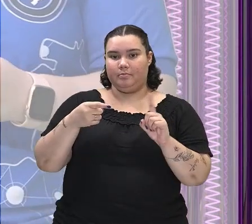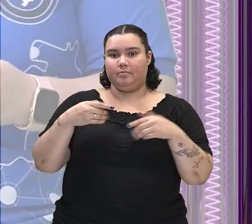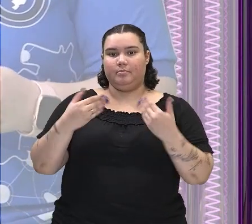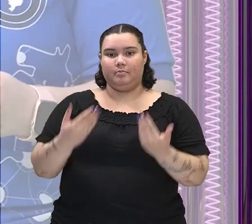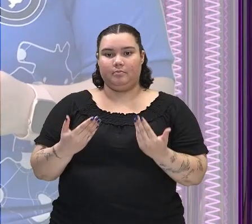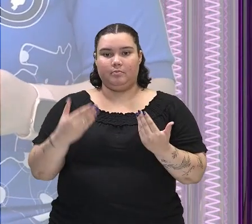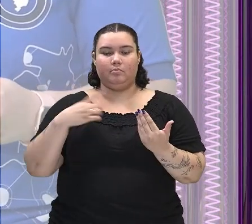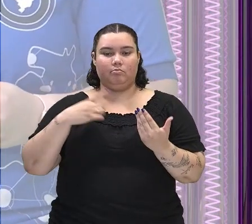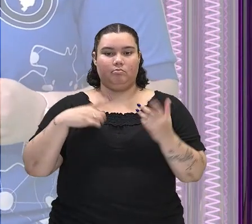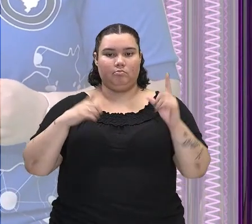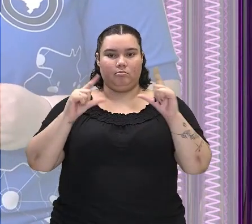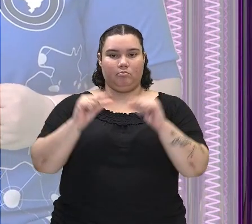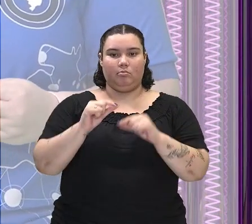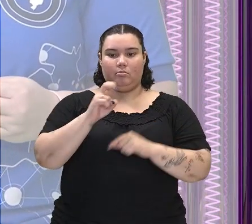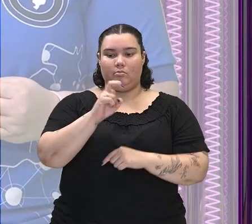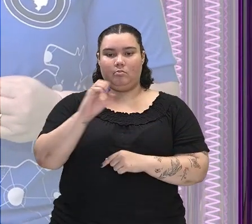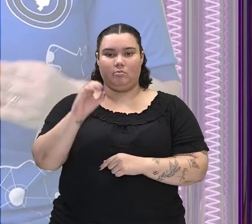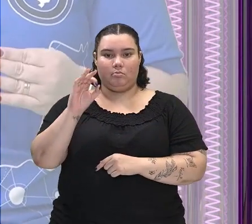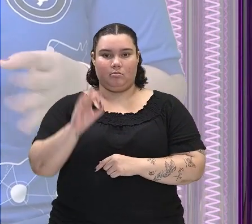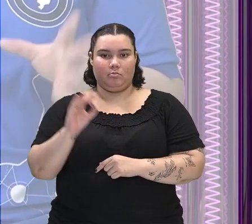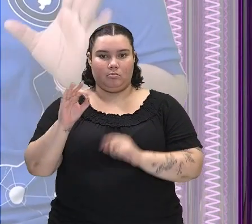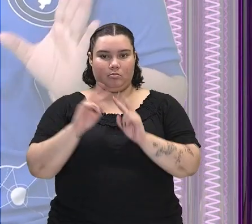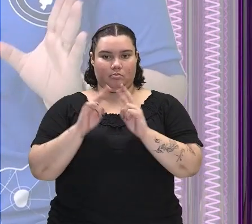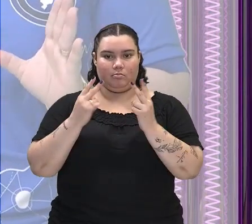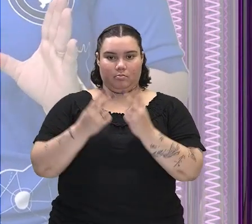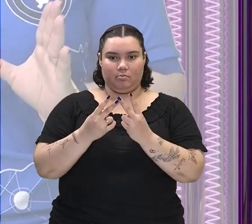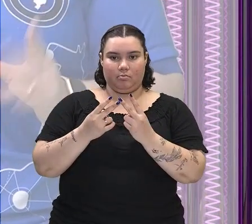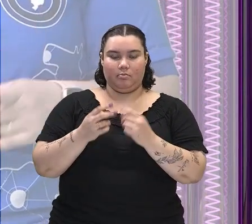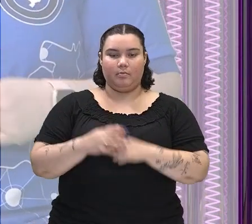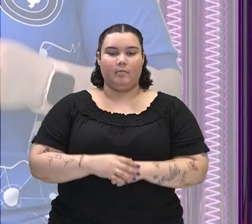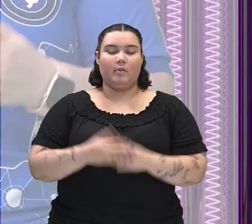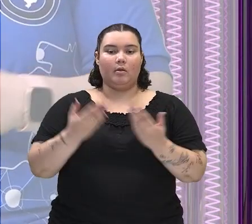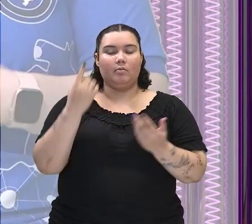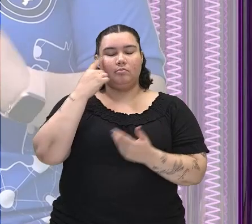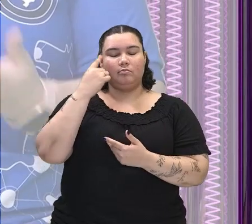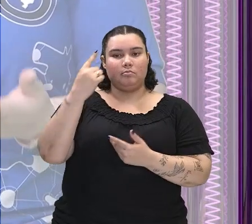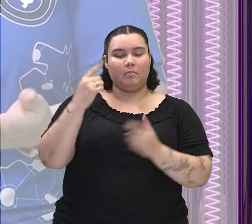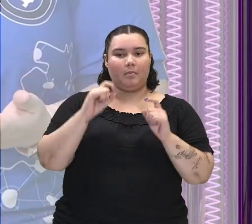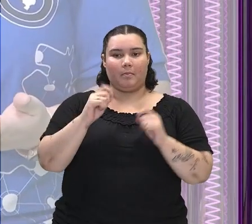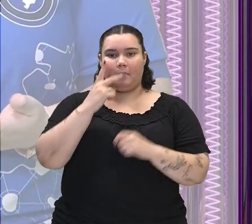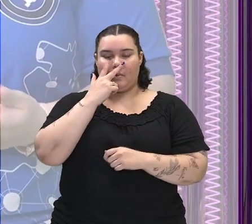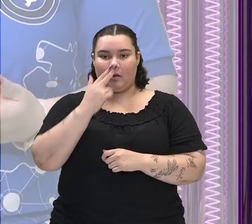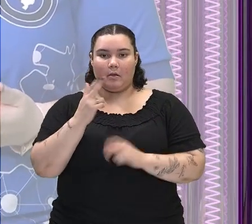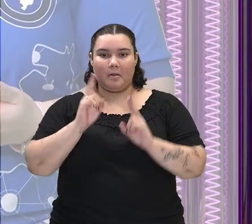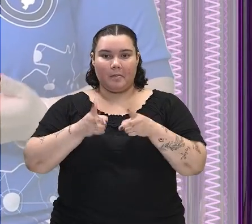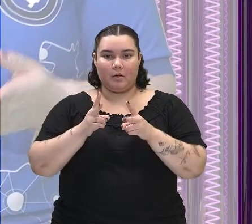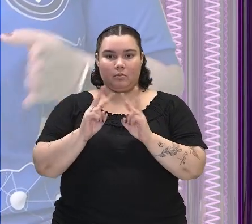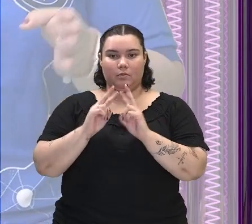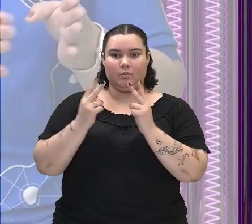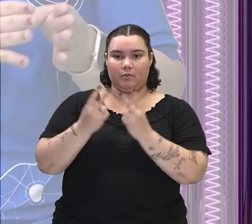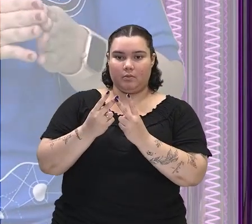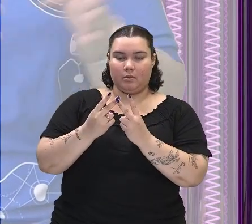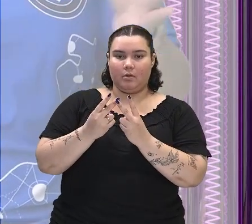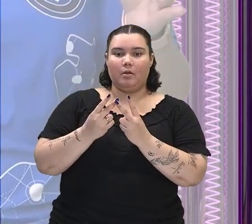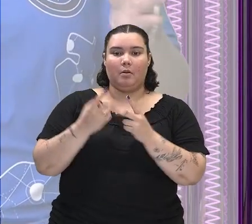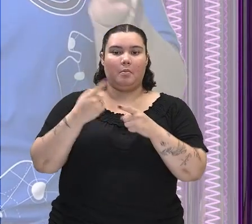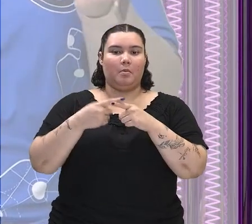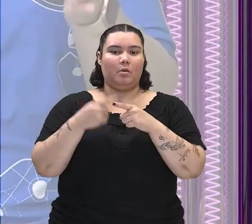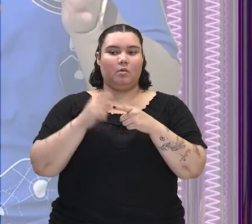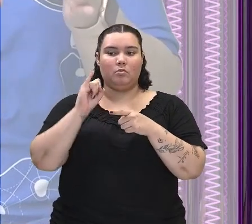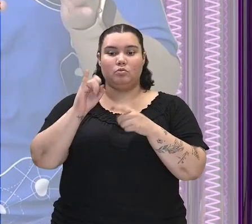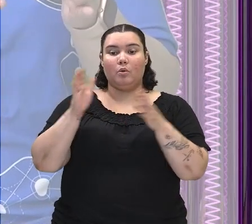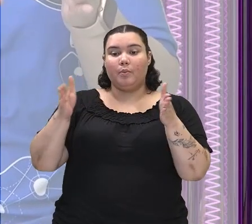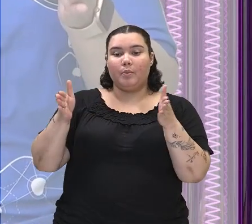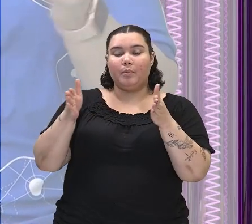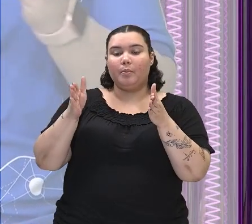vai reduzir 50% do volume. E a nossa ideia, né, parece que vai continuar o mesmo volume, né? Já que você